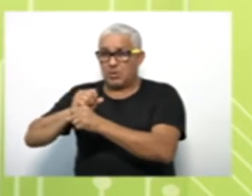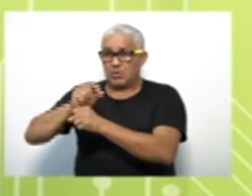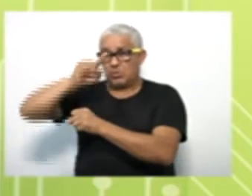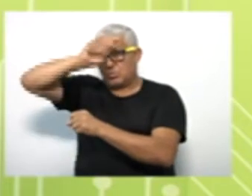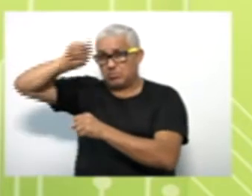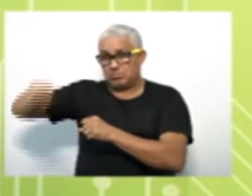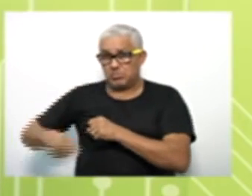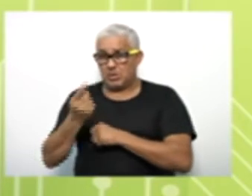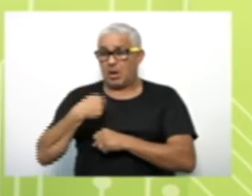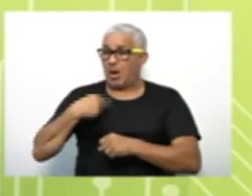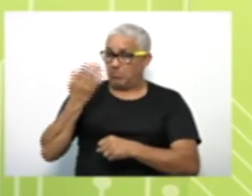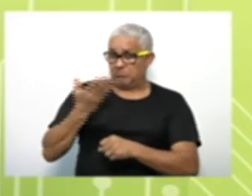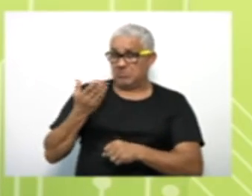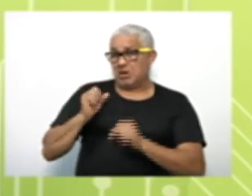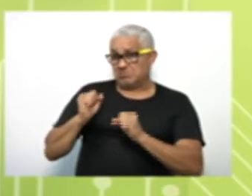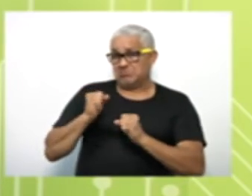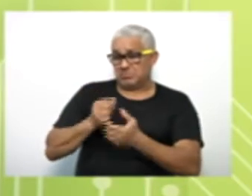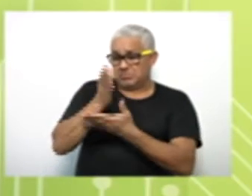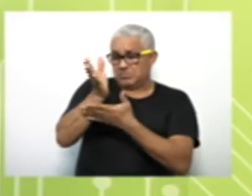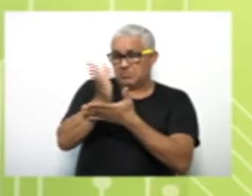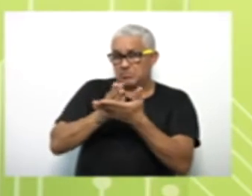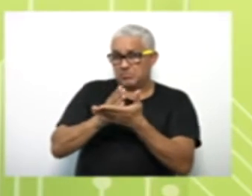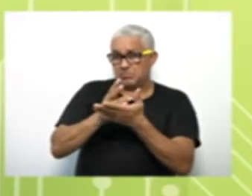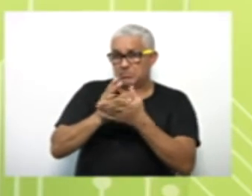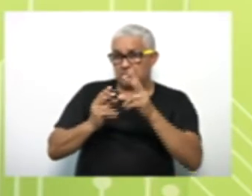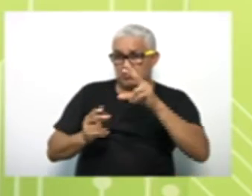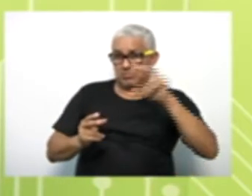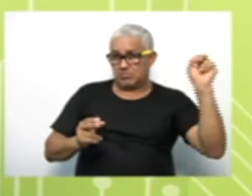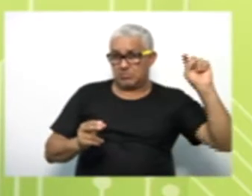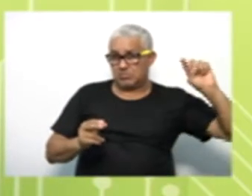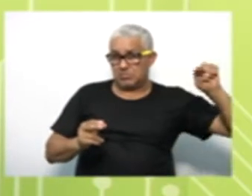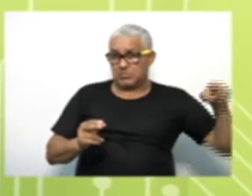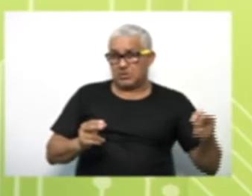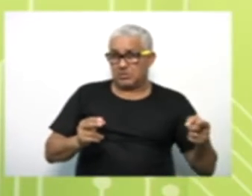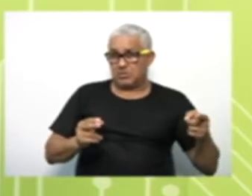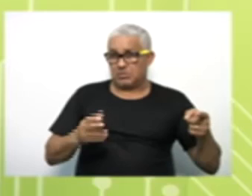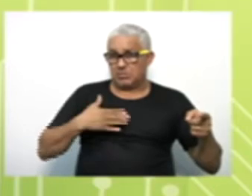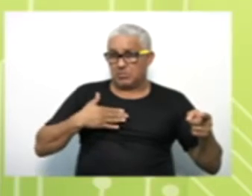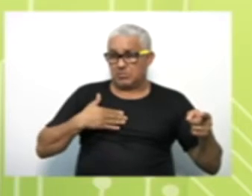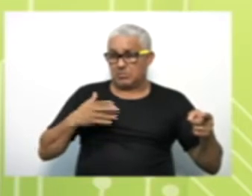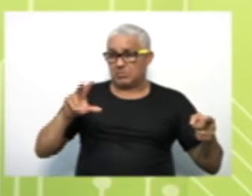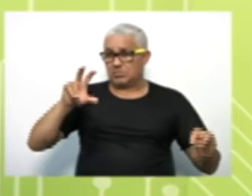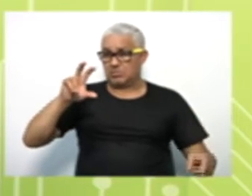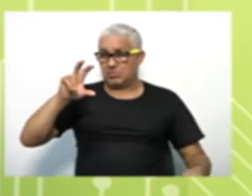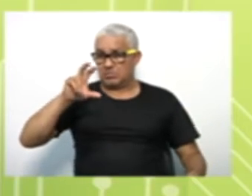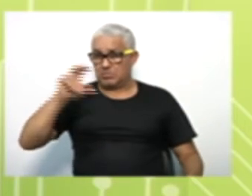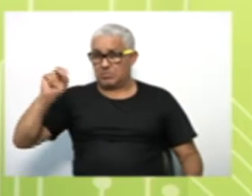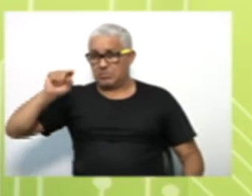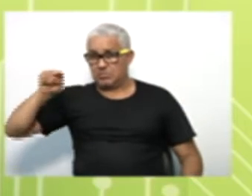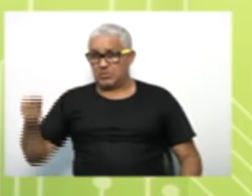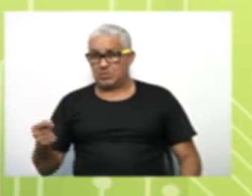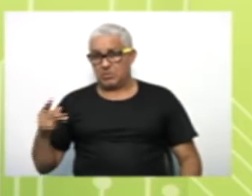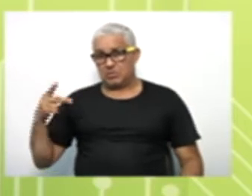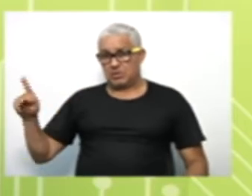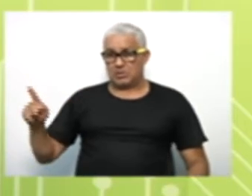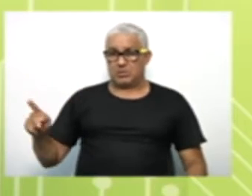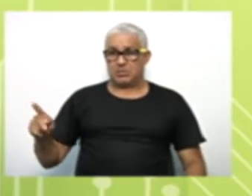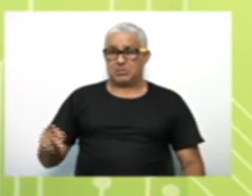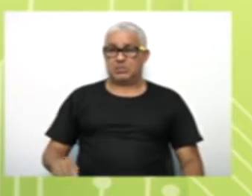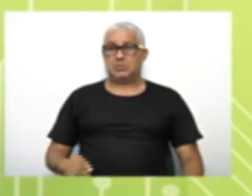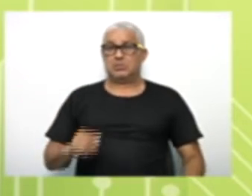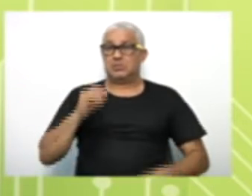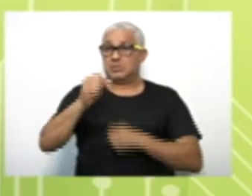professor esse 1 milhão ao meio. 500 mil do professor, 500 mil meu. Só que ano que vem, o professor contextualizou algo